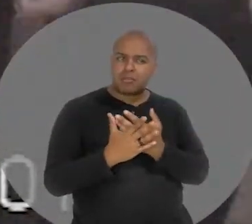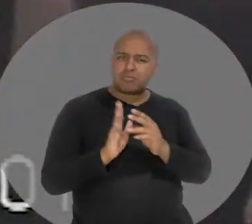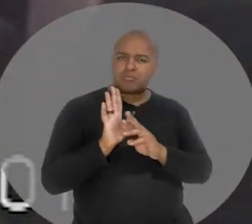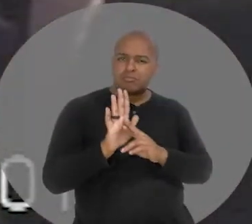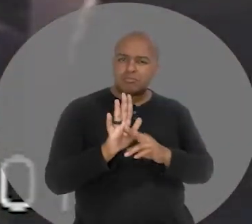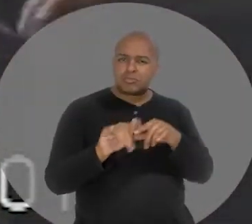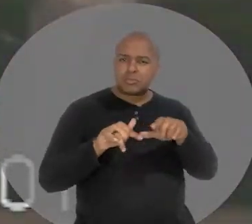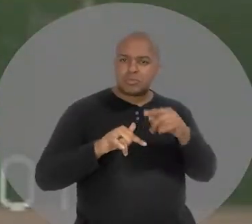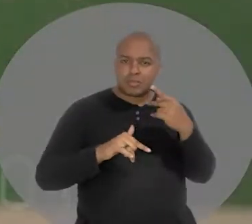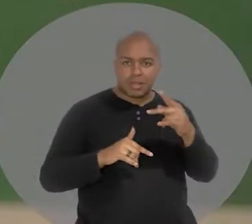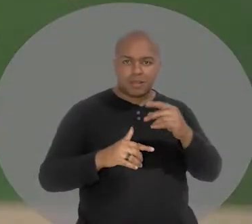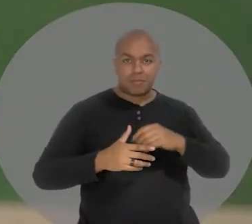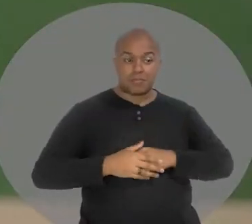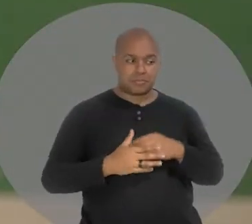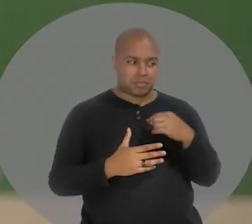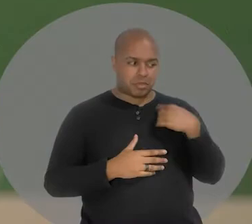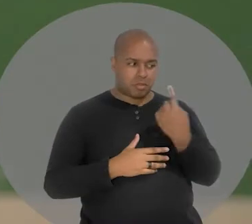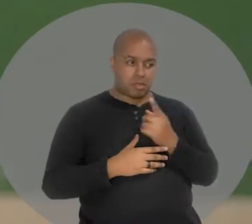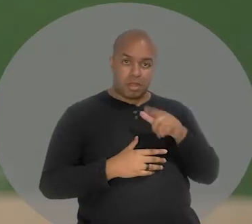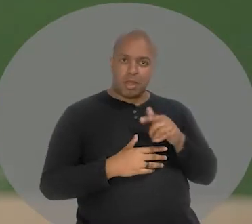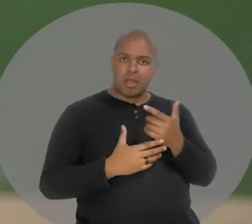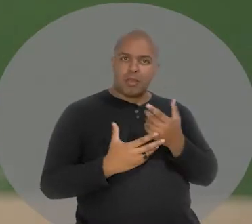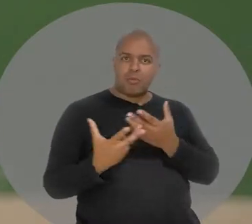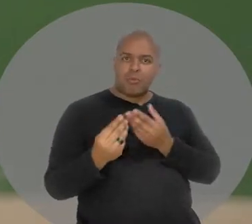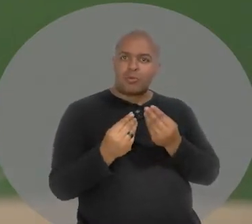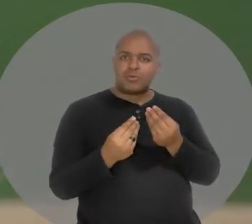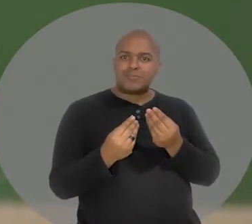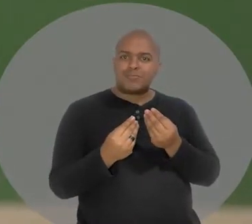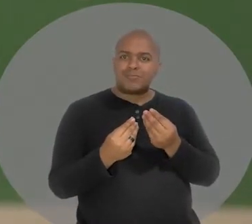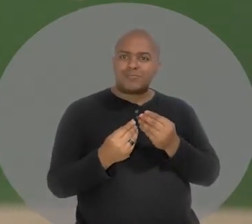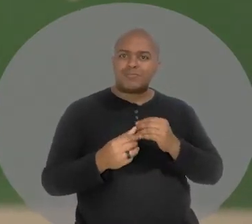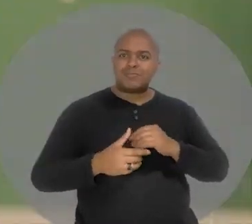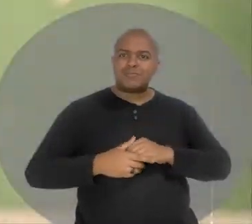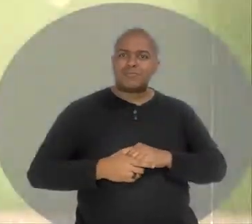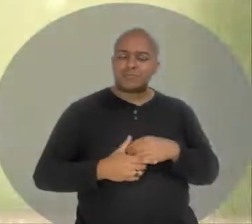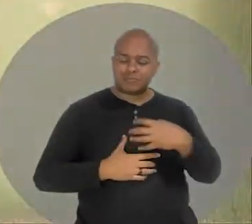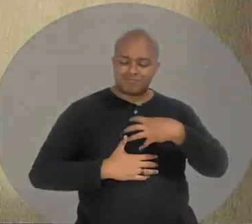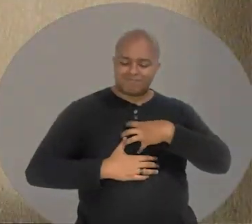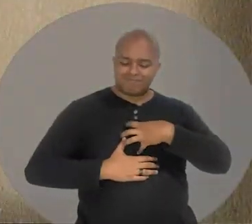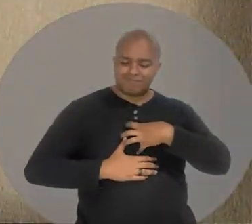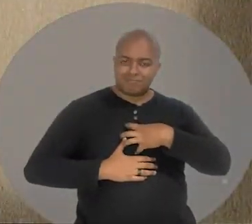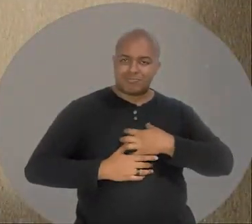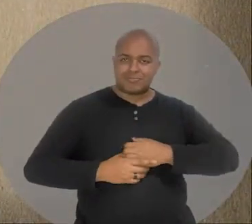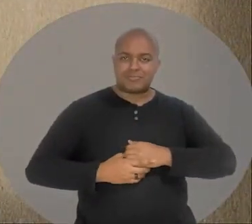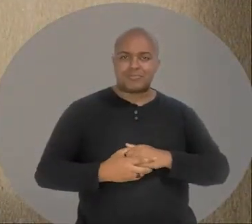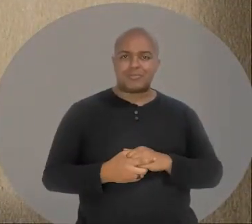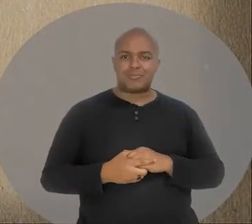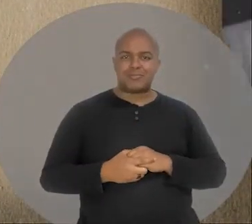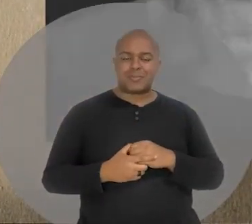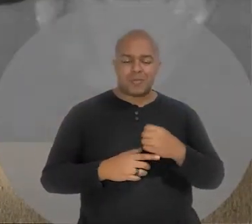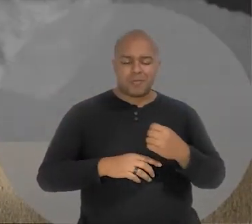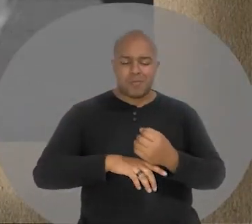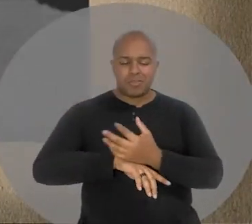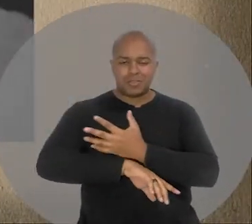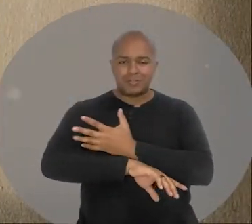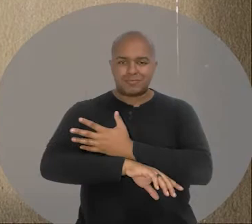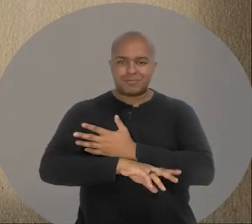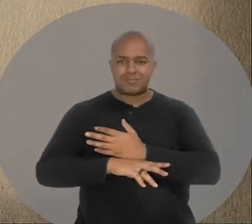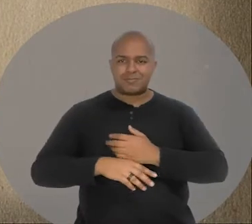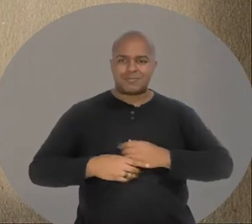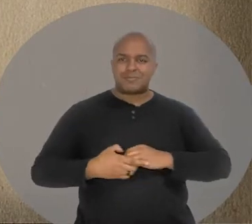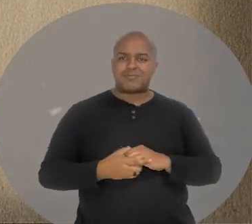dezembro de 2001. Para nós isso é muito emocionante. Foto em preto e branco, rosto de Lígia, sorriso